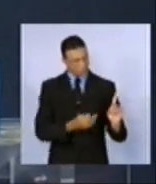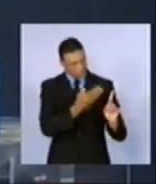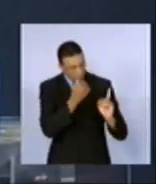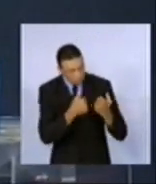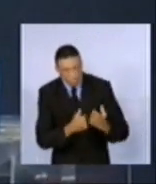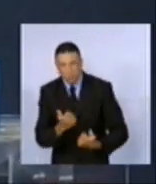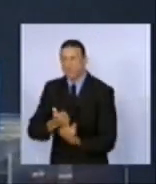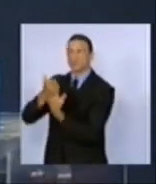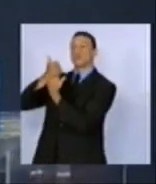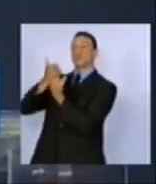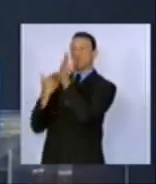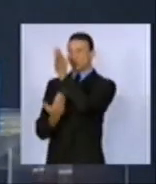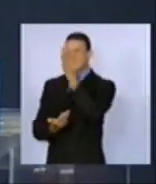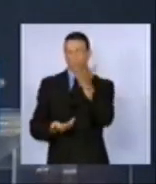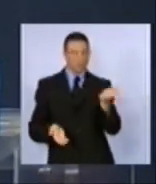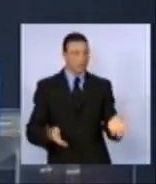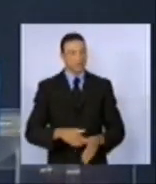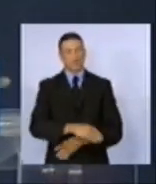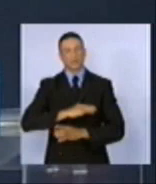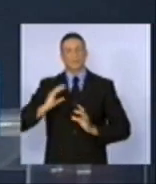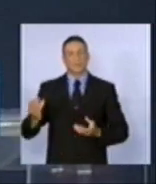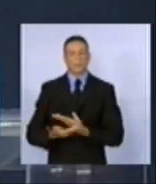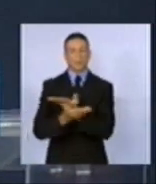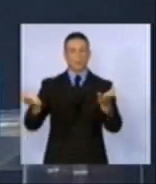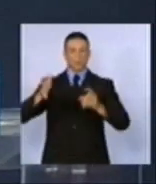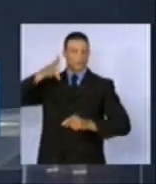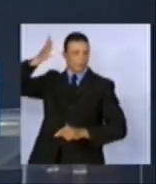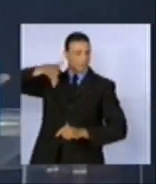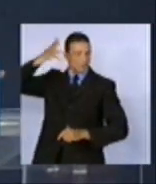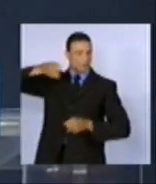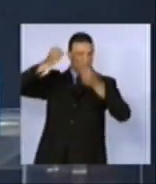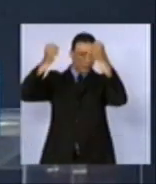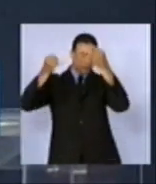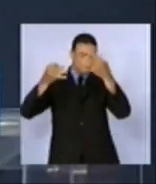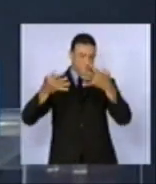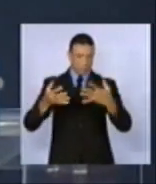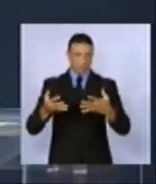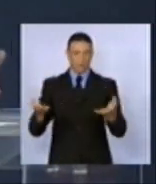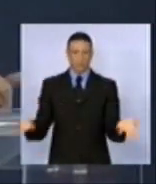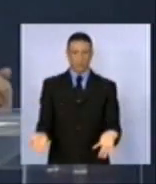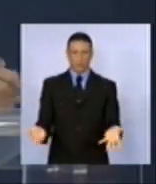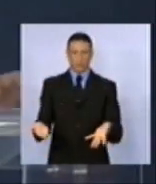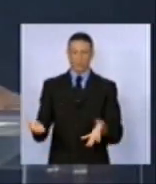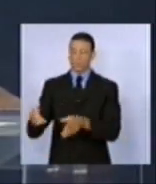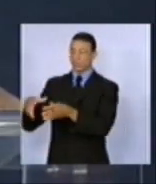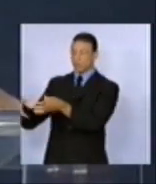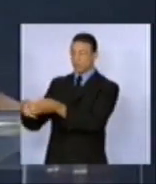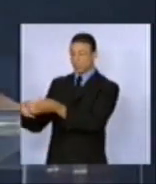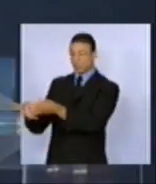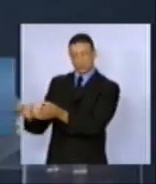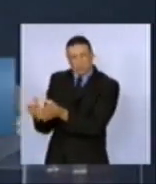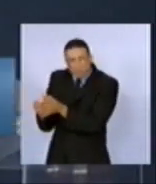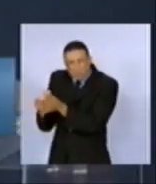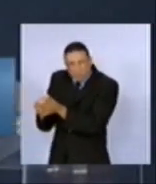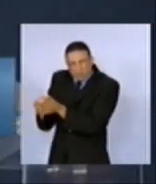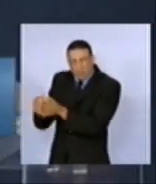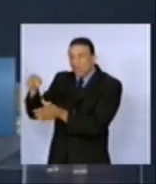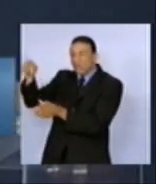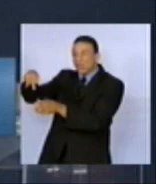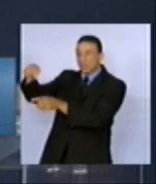corte a possibilidade de vir aqui expor aos senhores as particularidades dos pequenos produtores de cana no norte